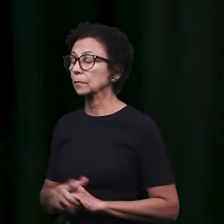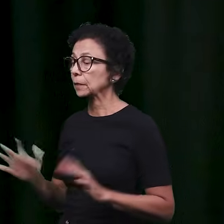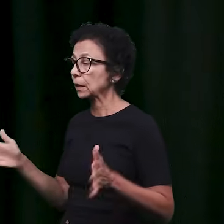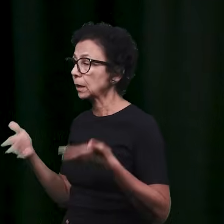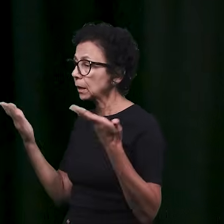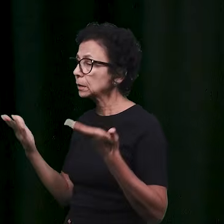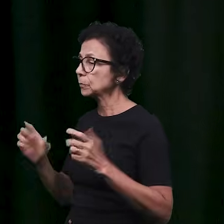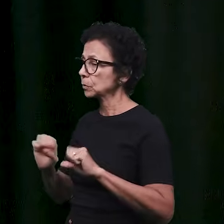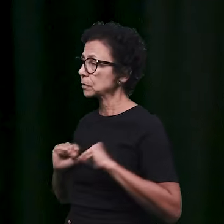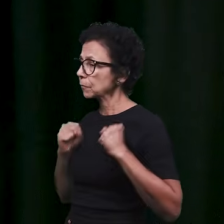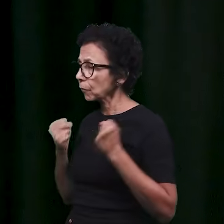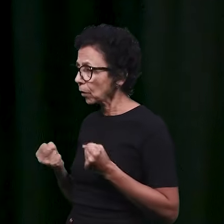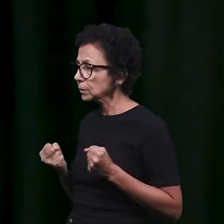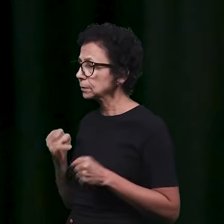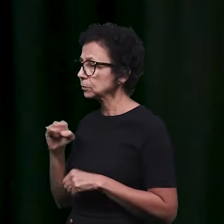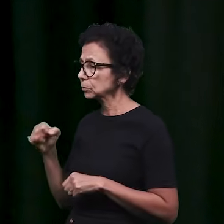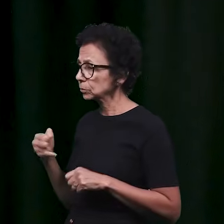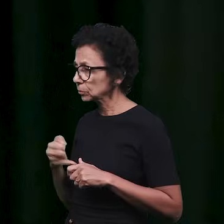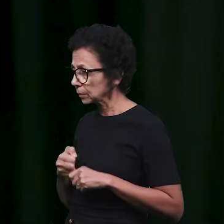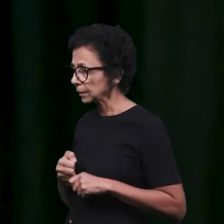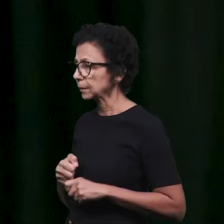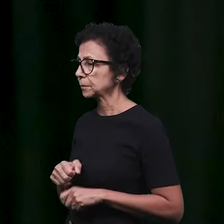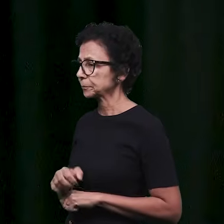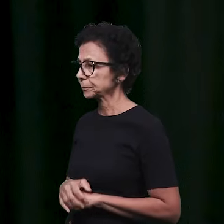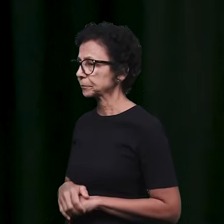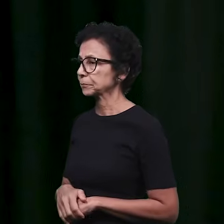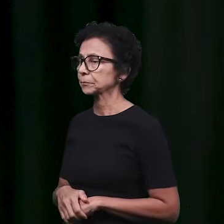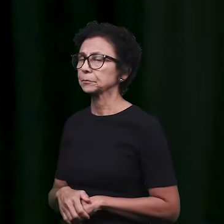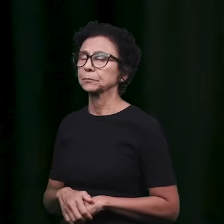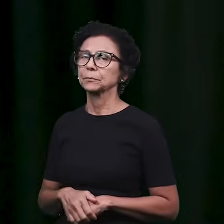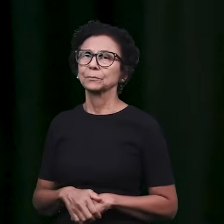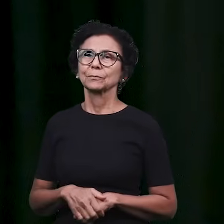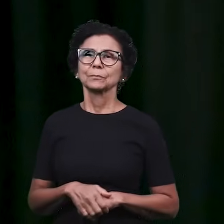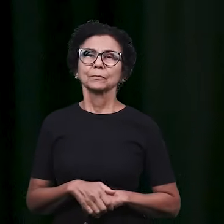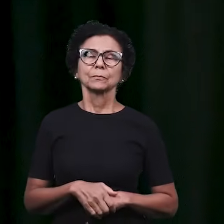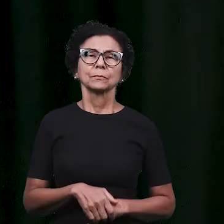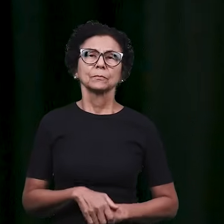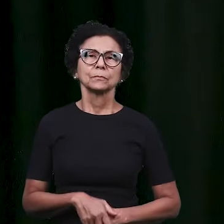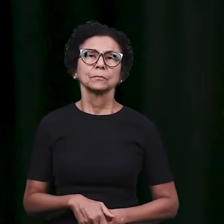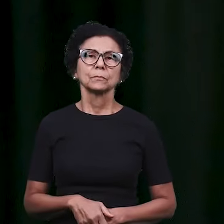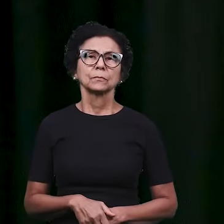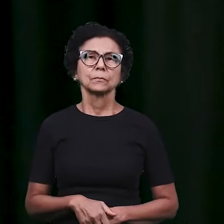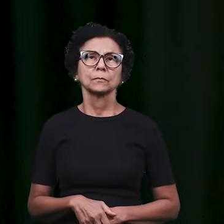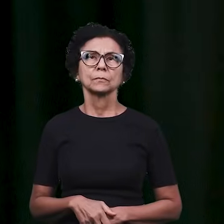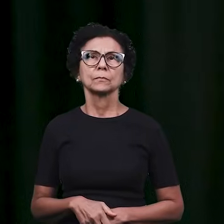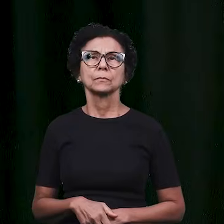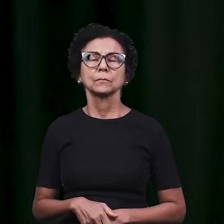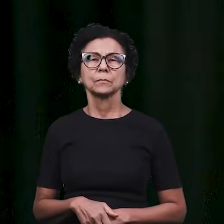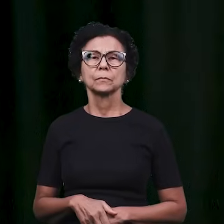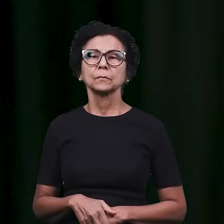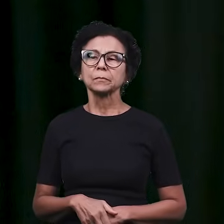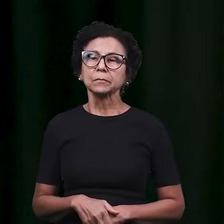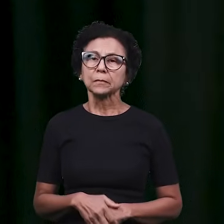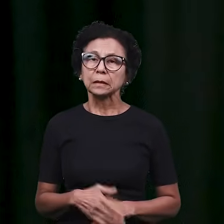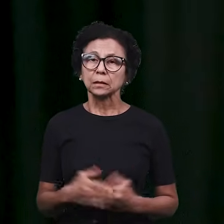esforça-te. A obra de Deus, ela depende do homem entender